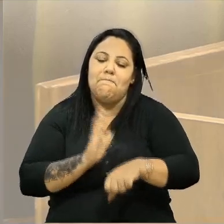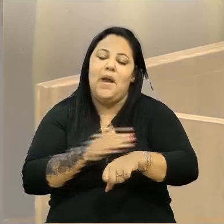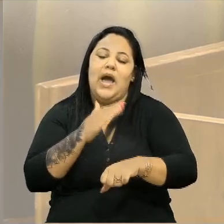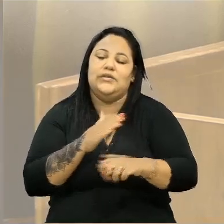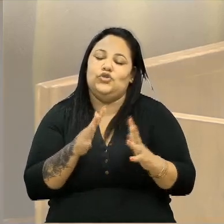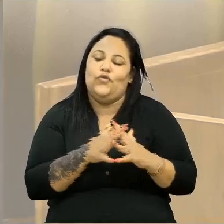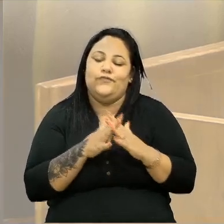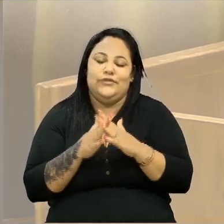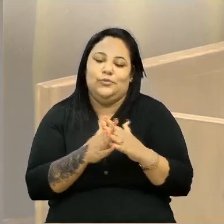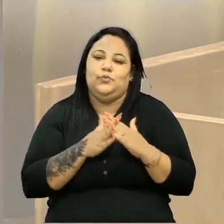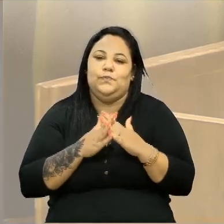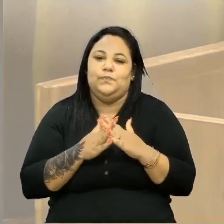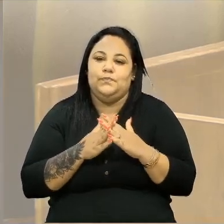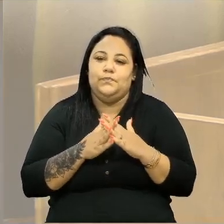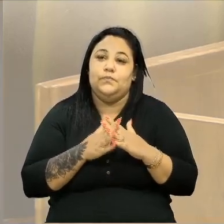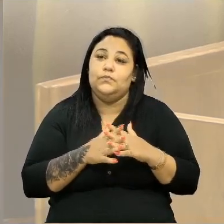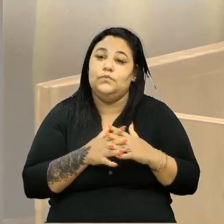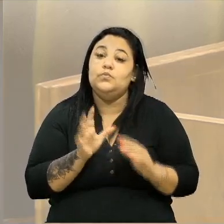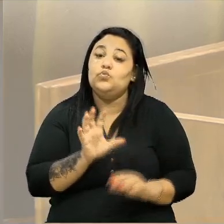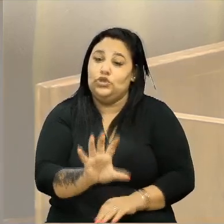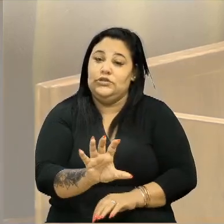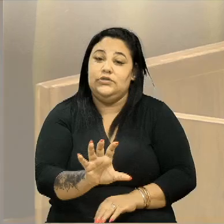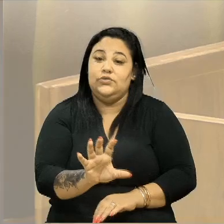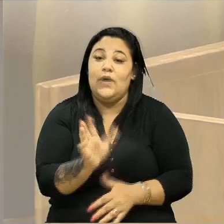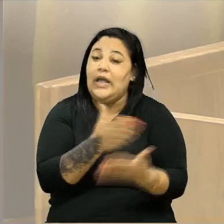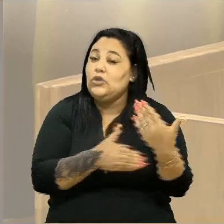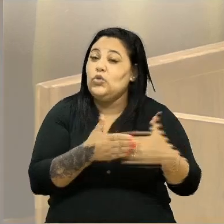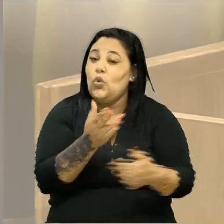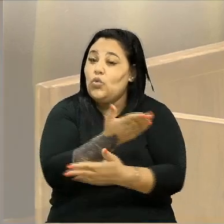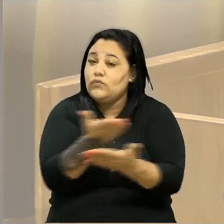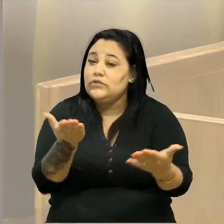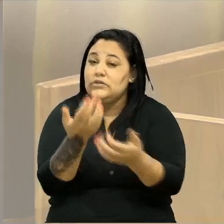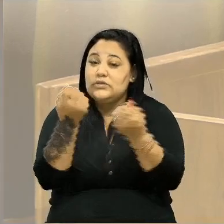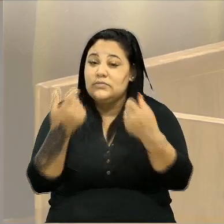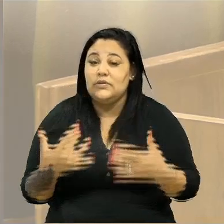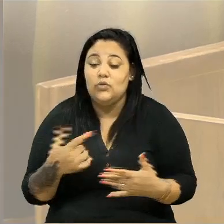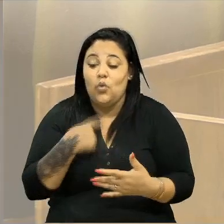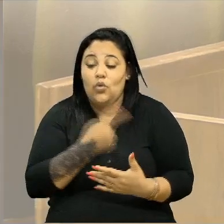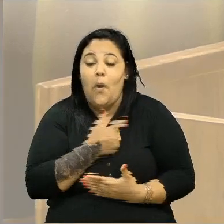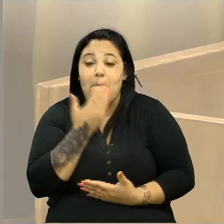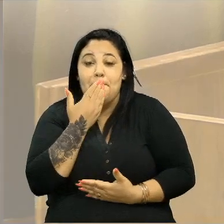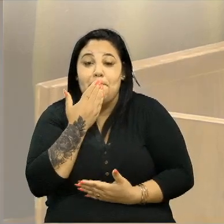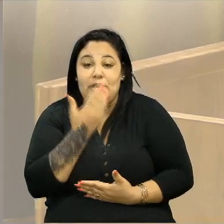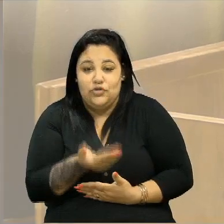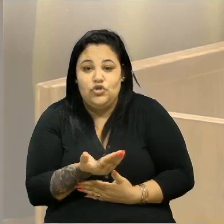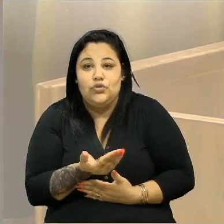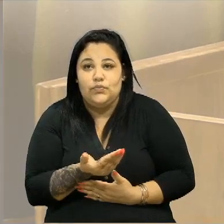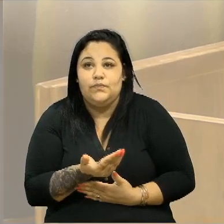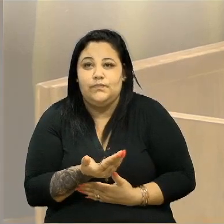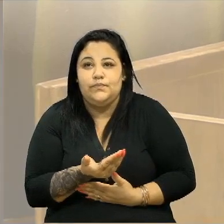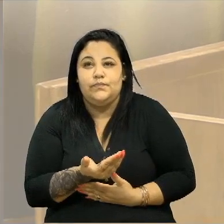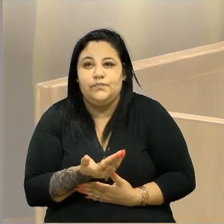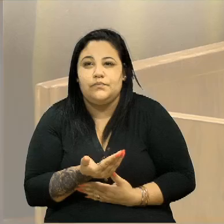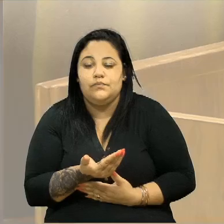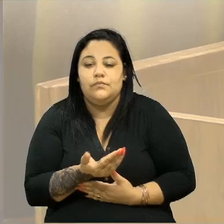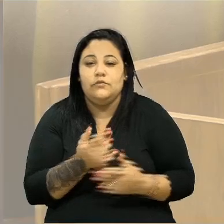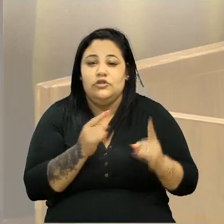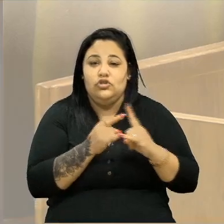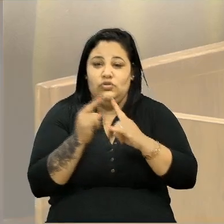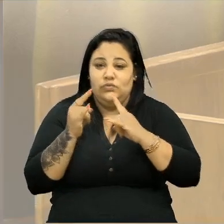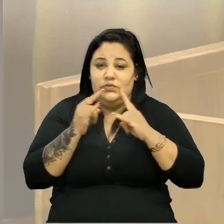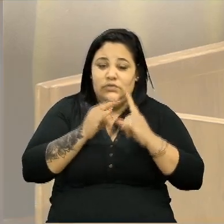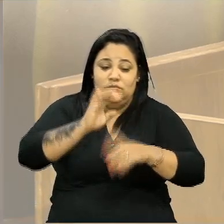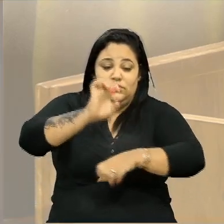benefícios. Portanto, senhores e senhoras, nosso pedido enquanto instituição de